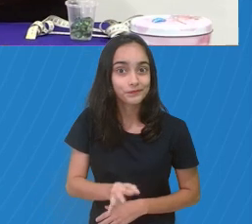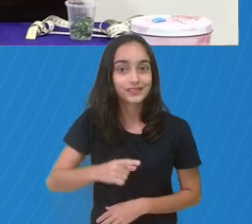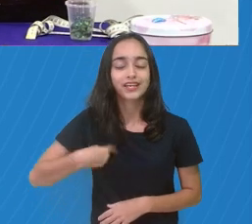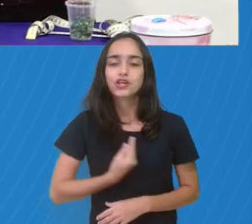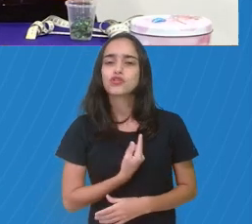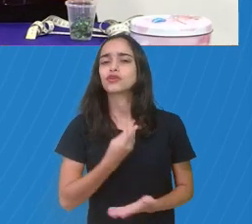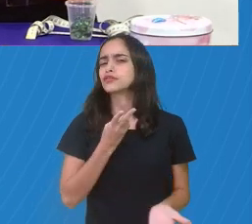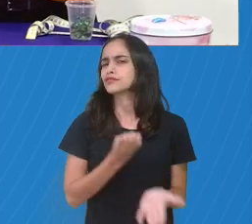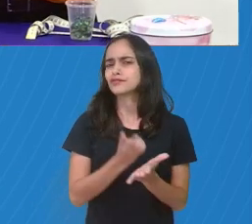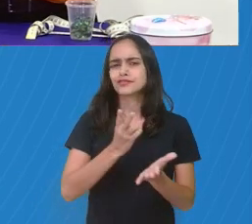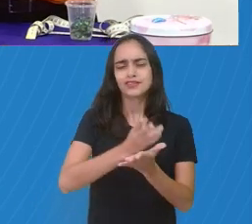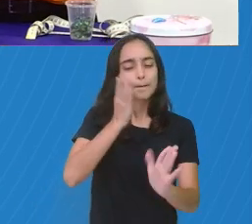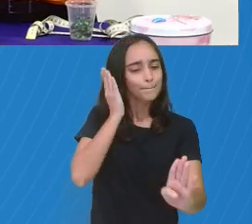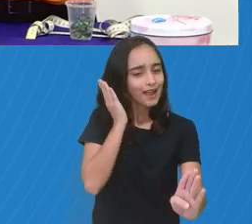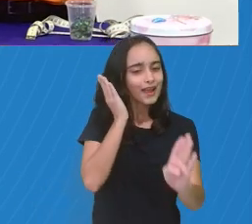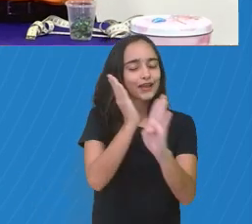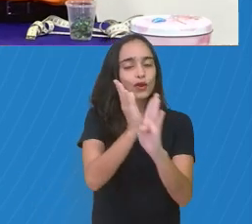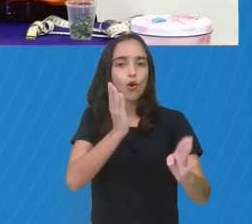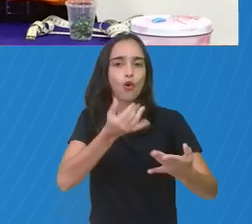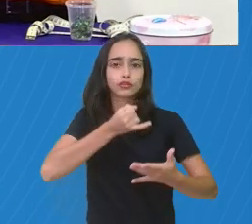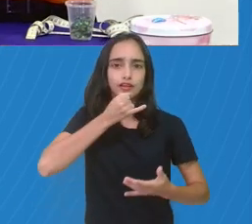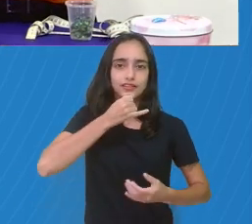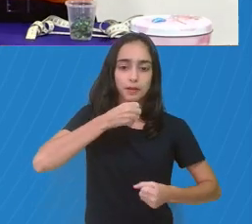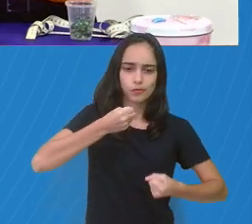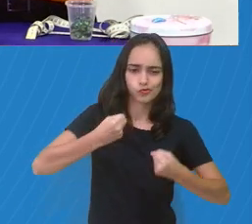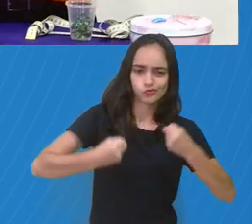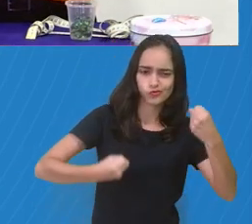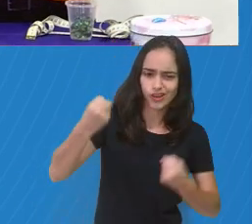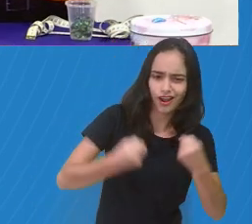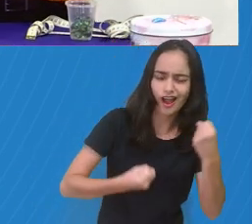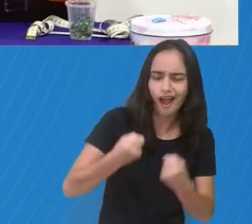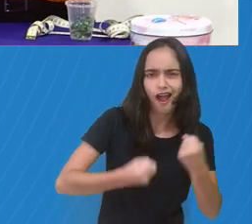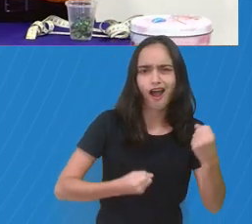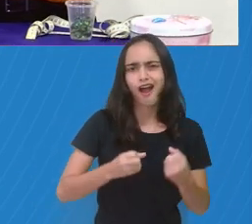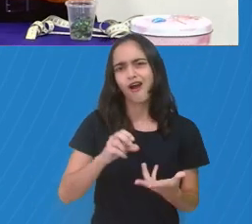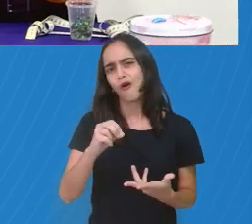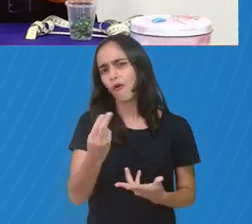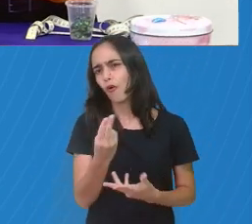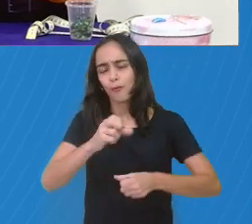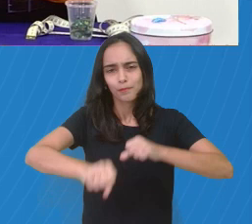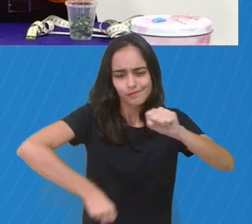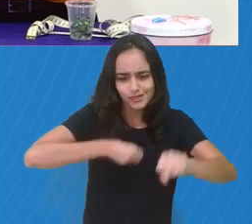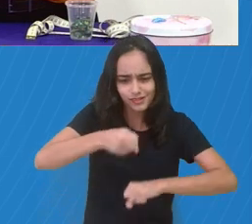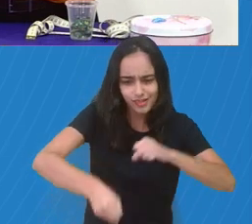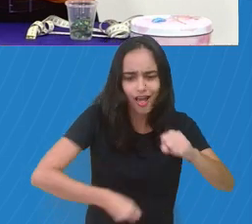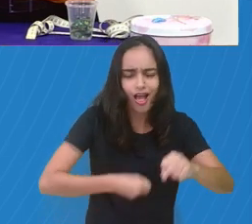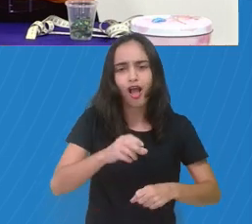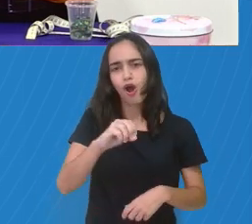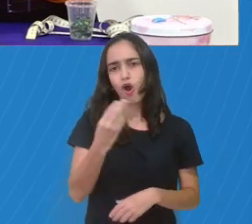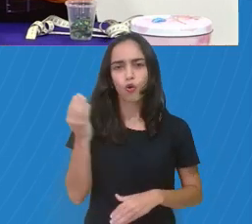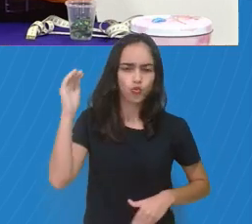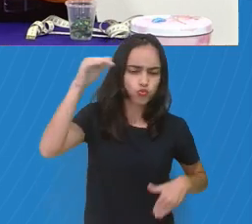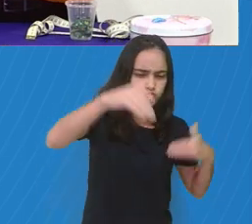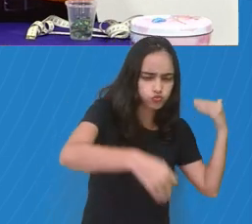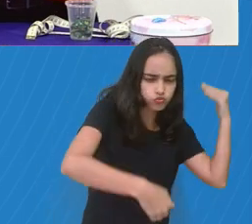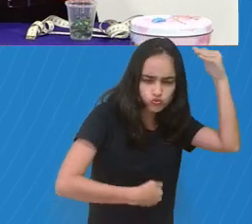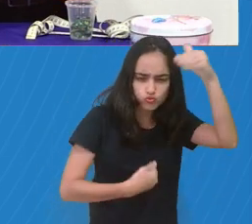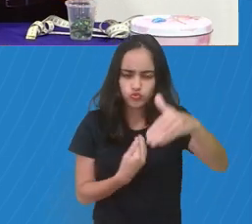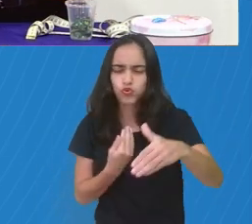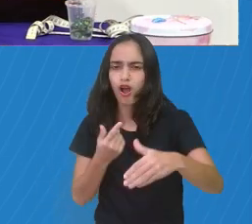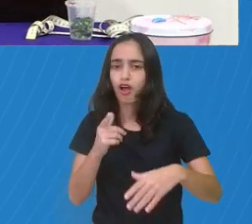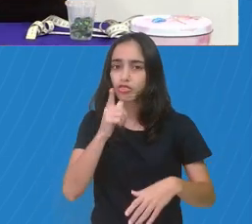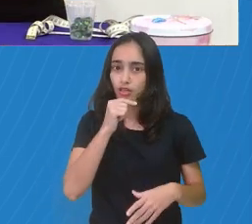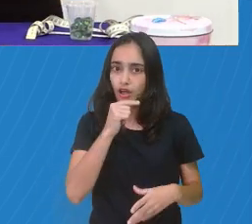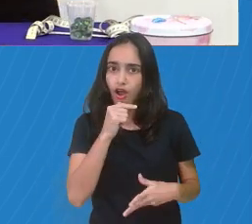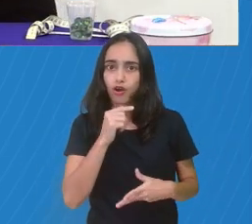nas competições, né? Tanto de carro de corrida, quanto de ciclismo, natação. Todas essas competições